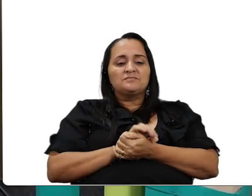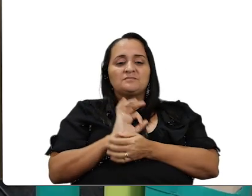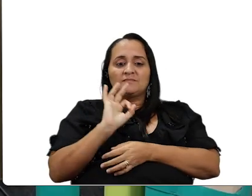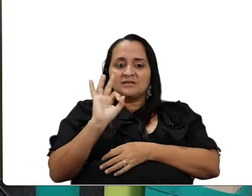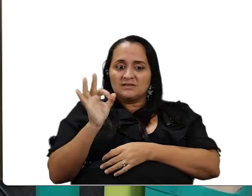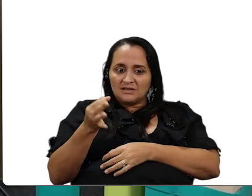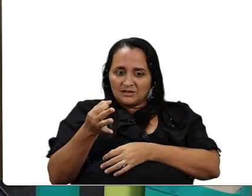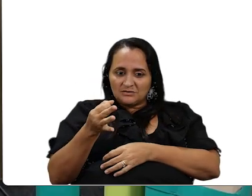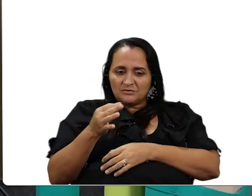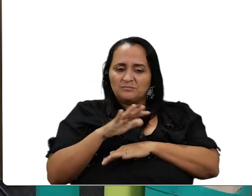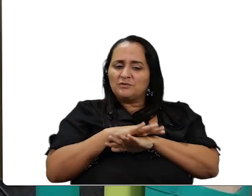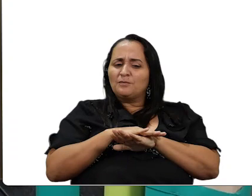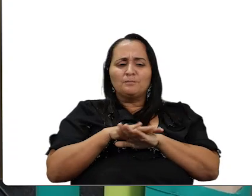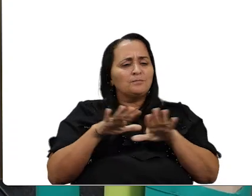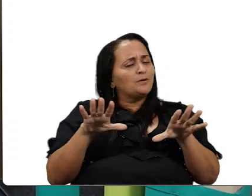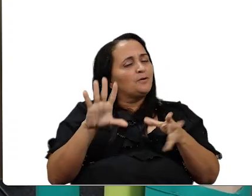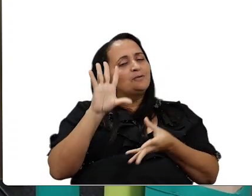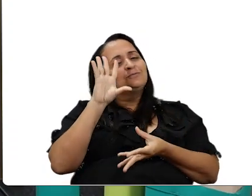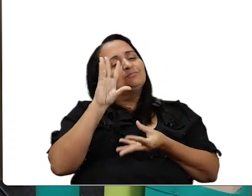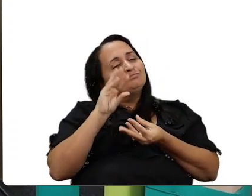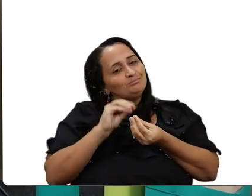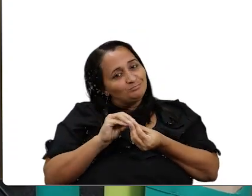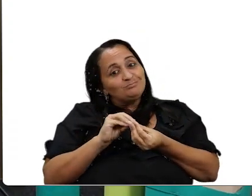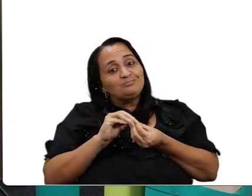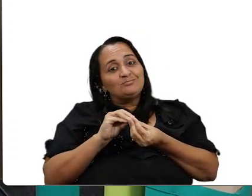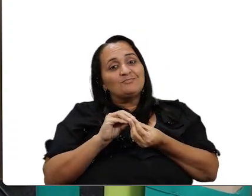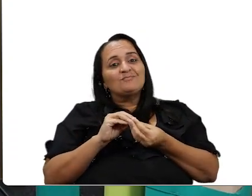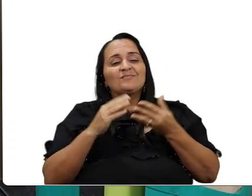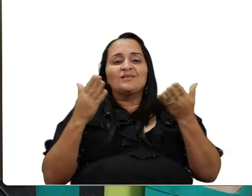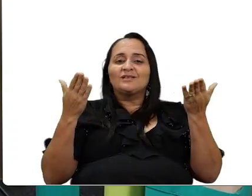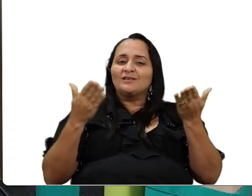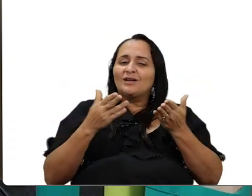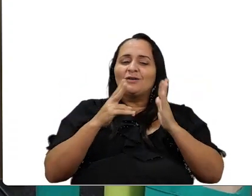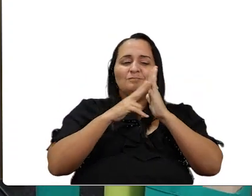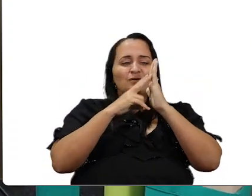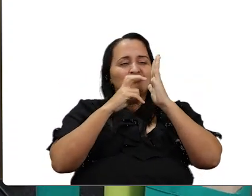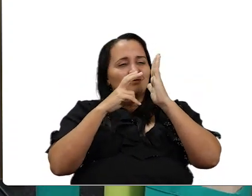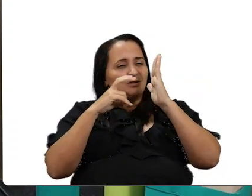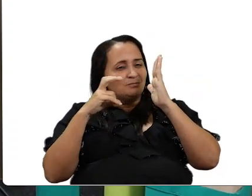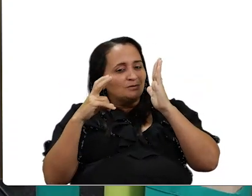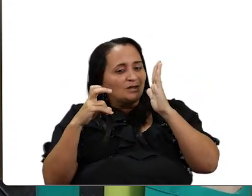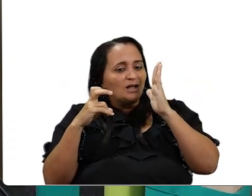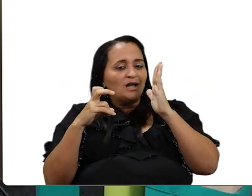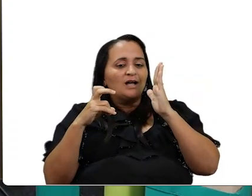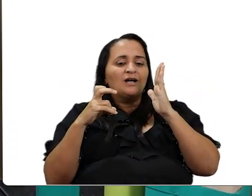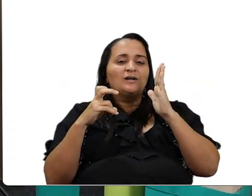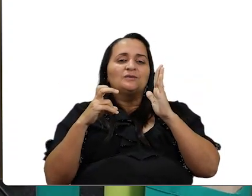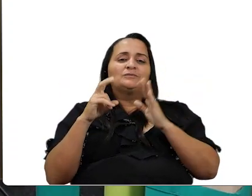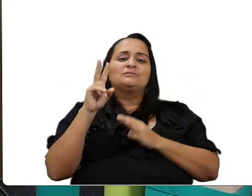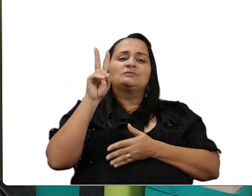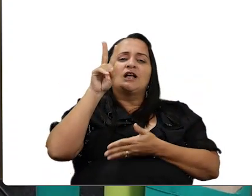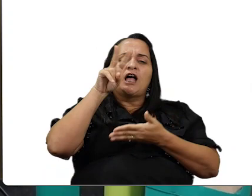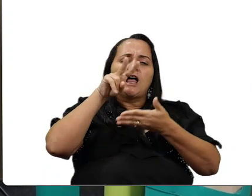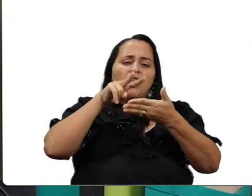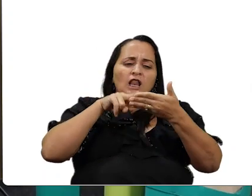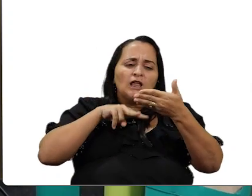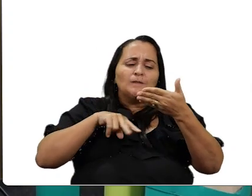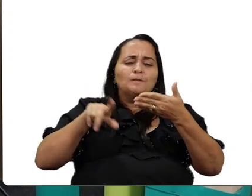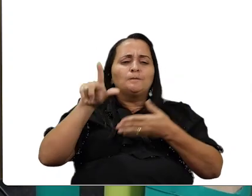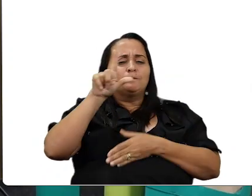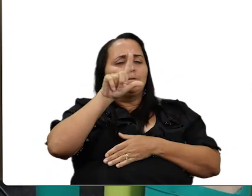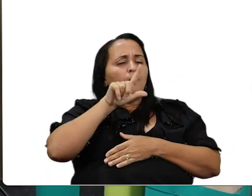Certinho? Pronto, então eu acho que para vocabulário a leitura